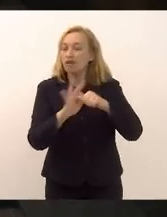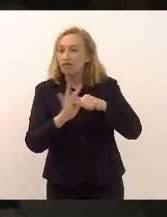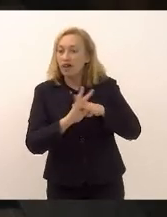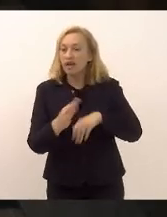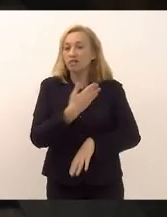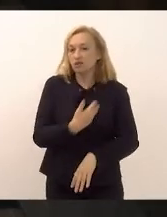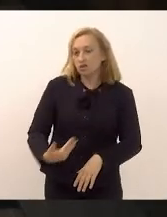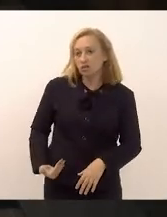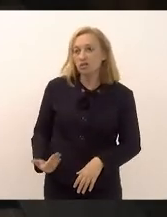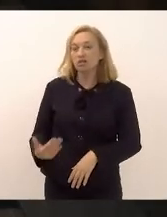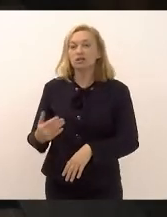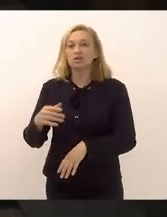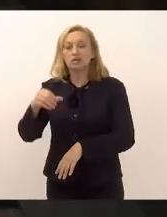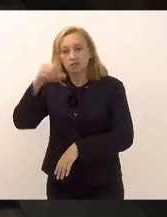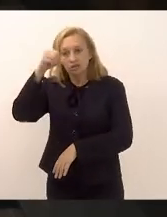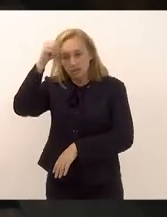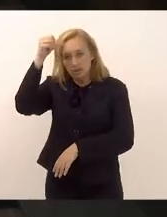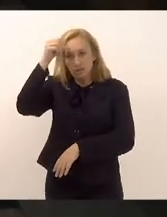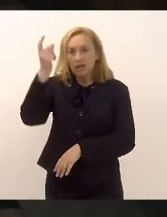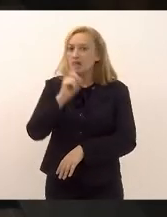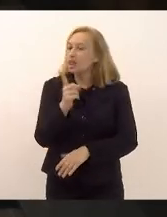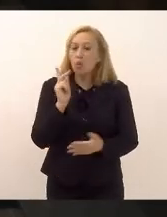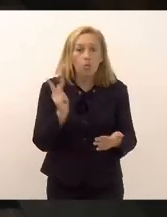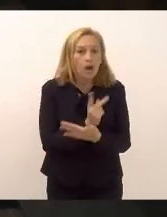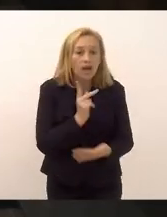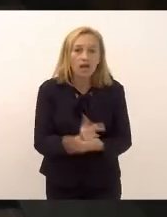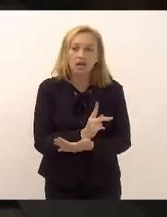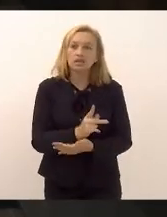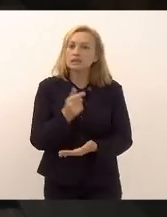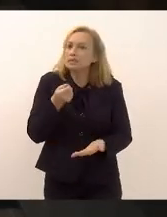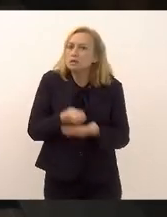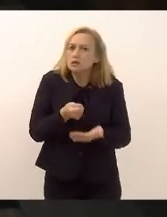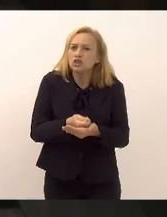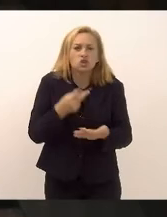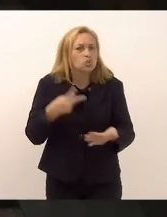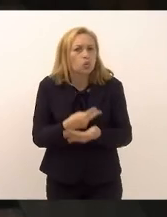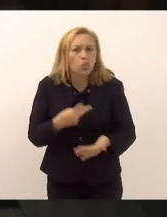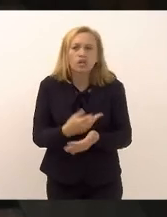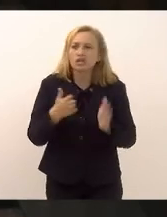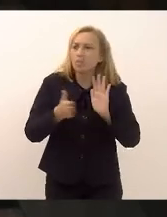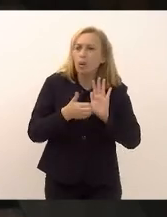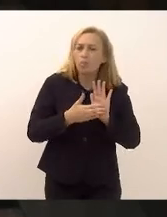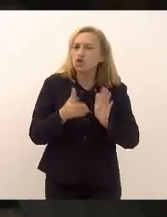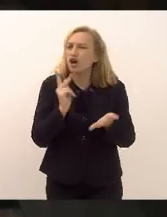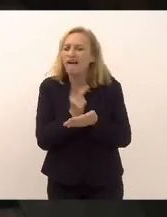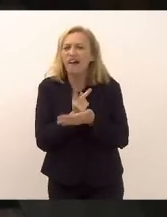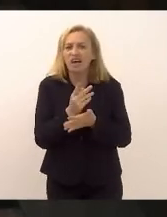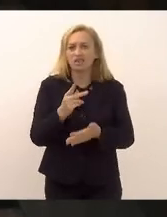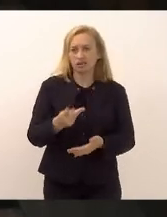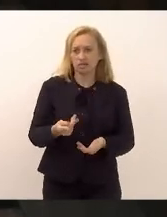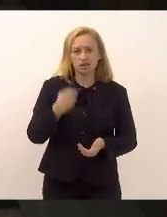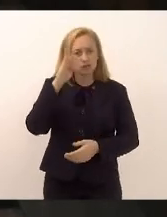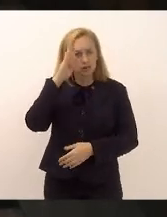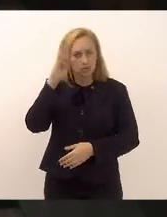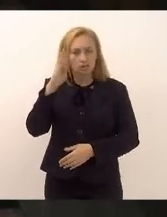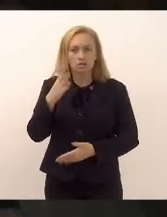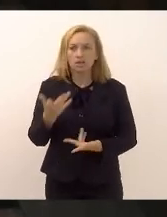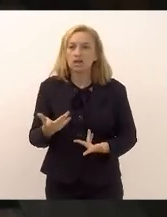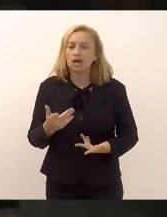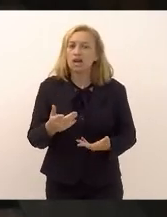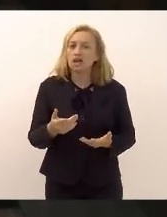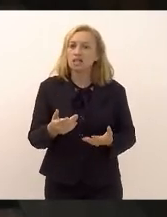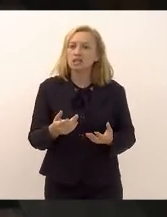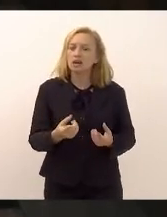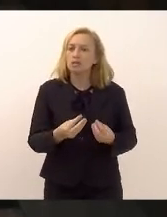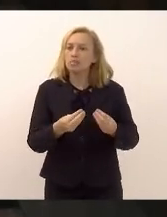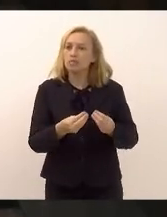Rio de Janeiro. Não cometam esse erro, não insistam nessa proposta autoritária. Essa proposta se choca